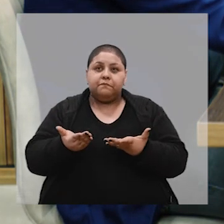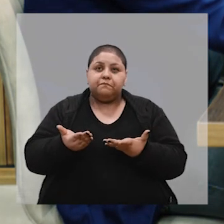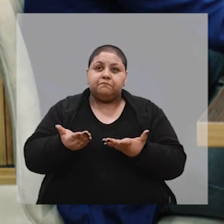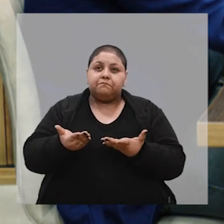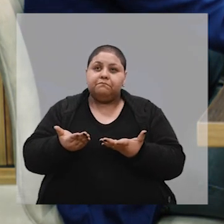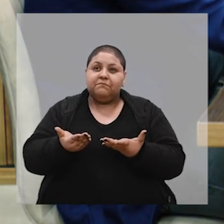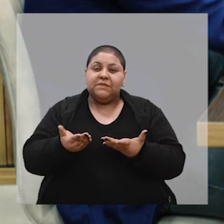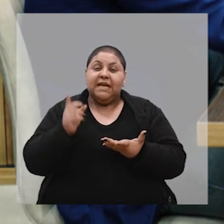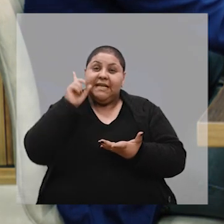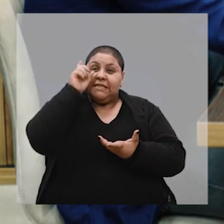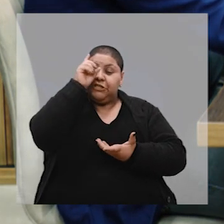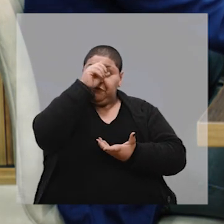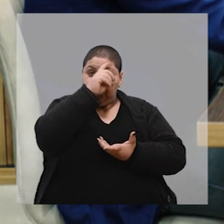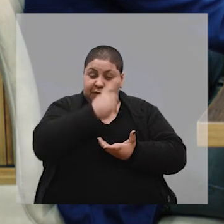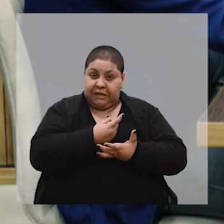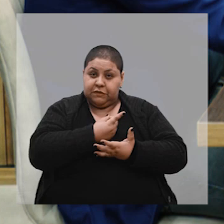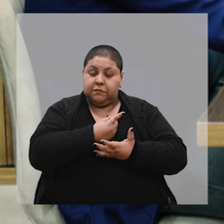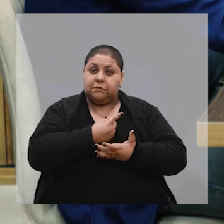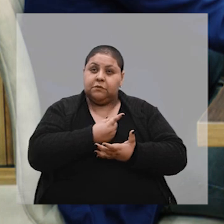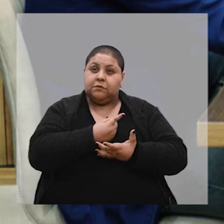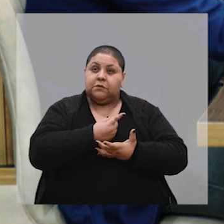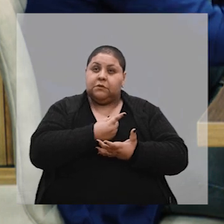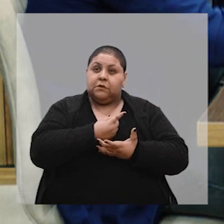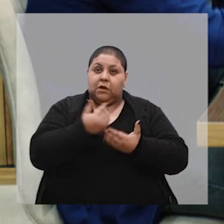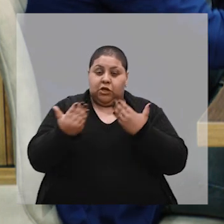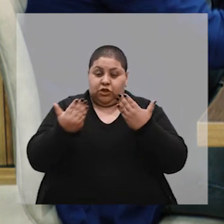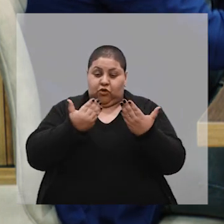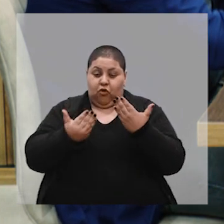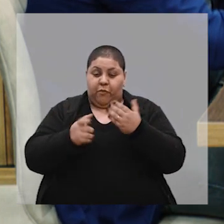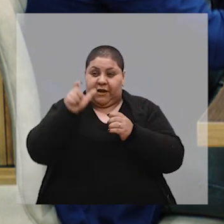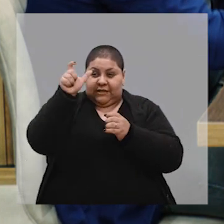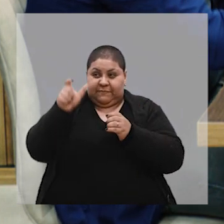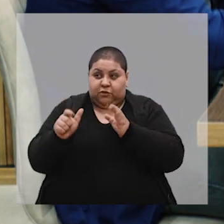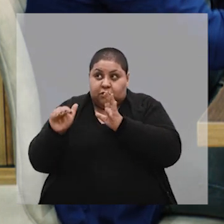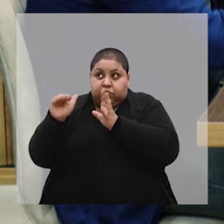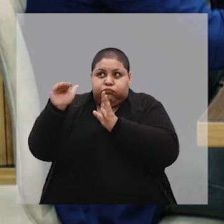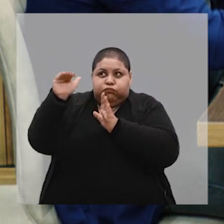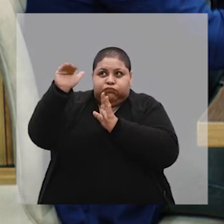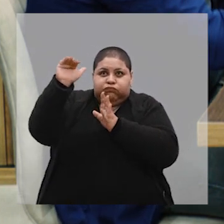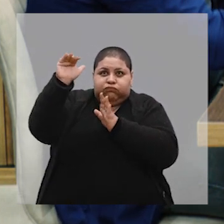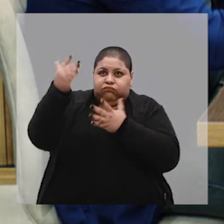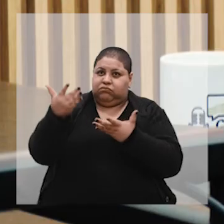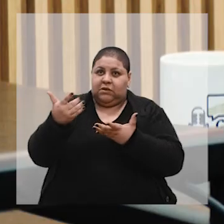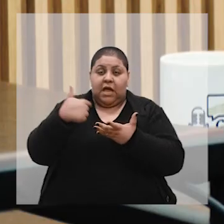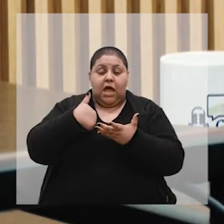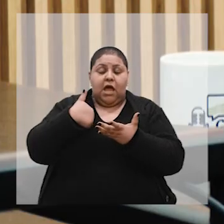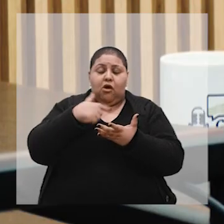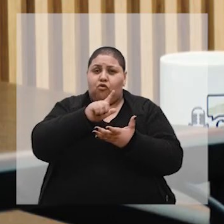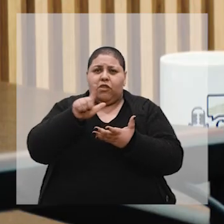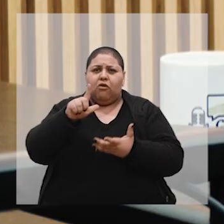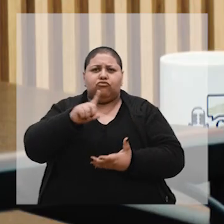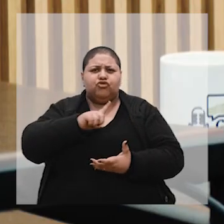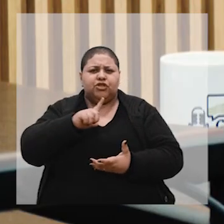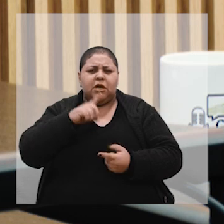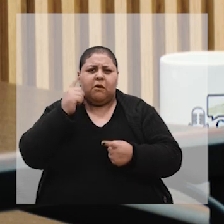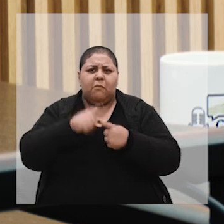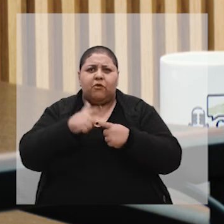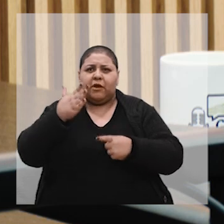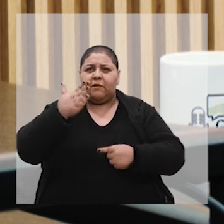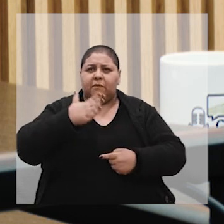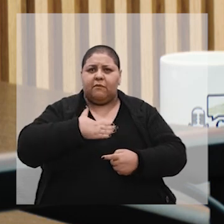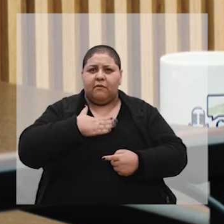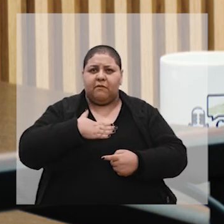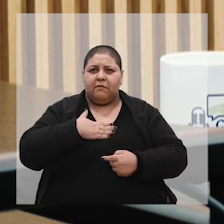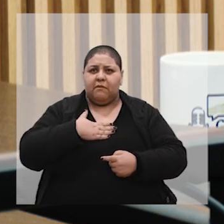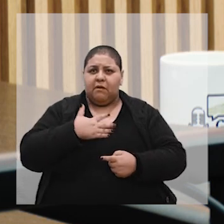Então, essa dificuldade, assim, de se comparar com as pessoas mais altas, eu não tinha, sabe? Porque pra mim